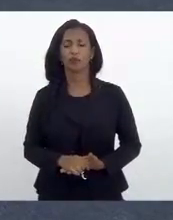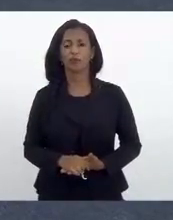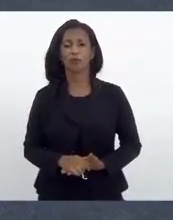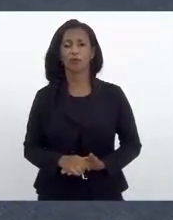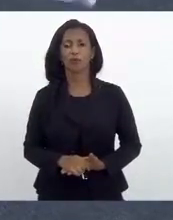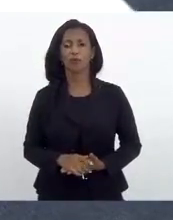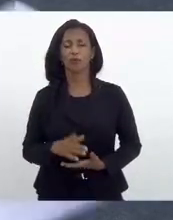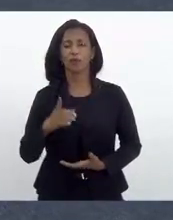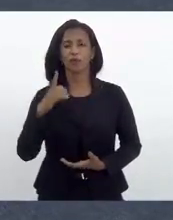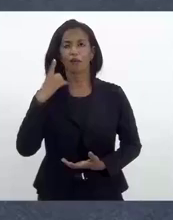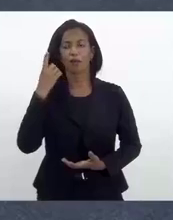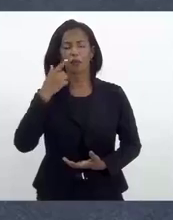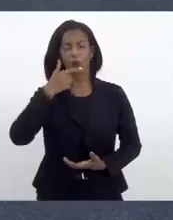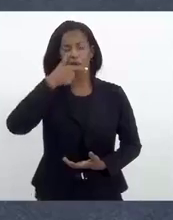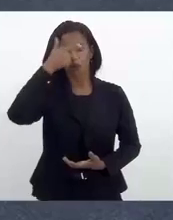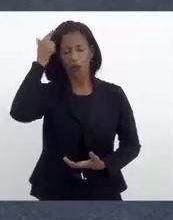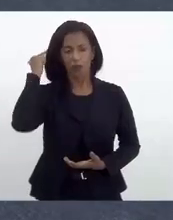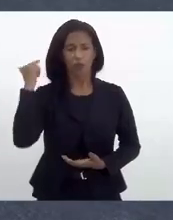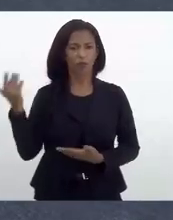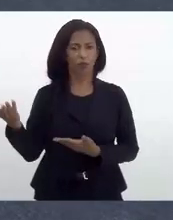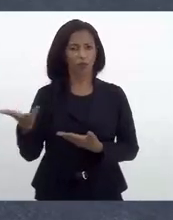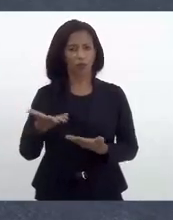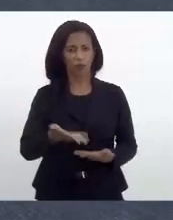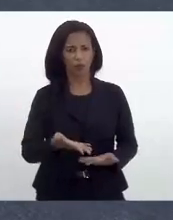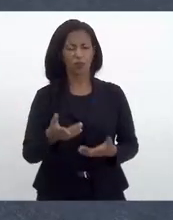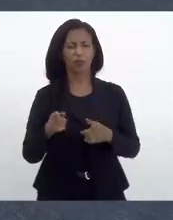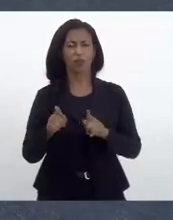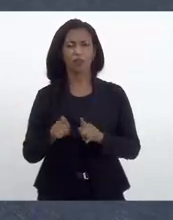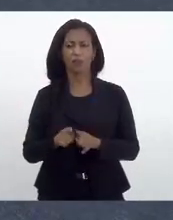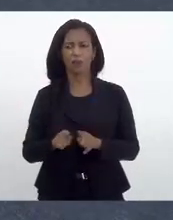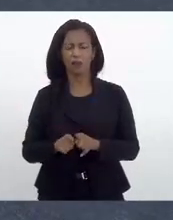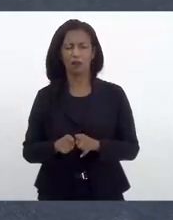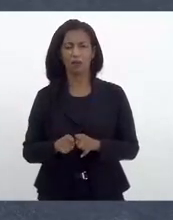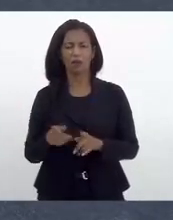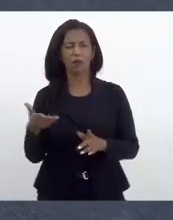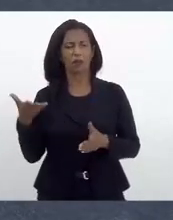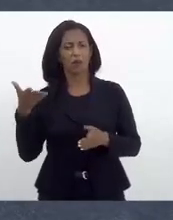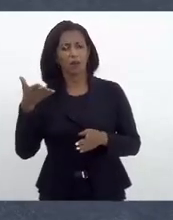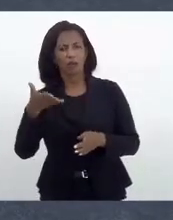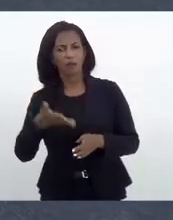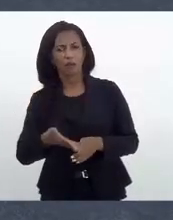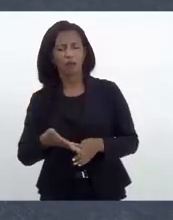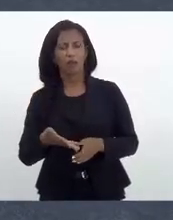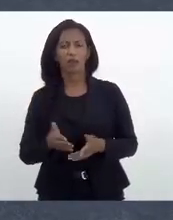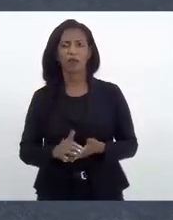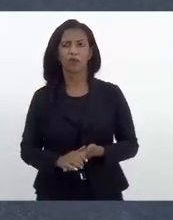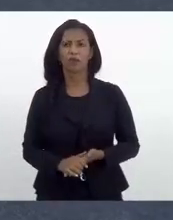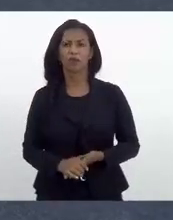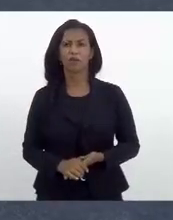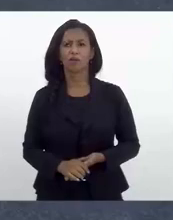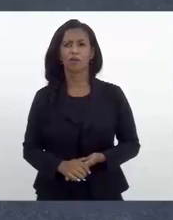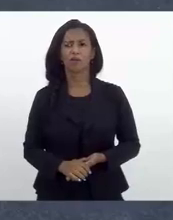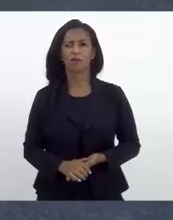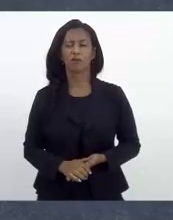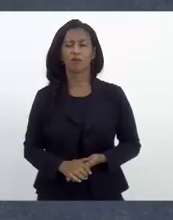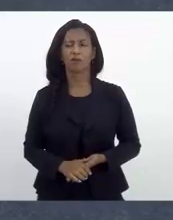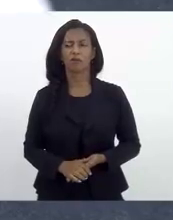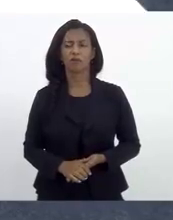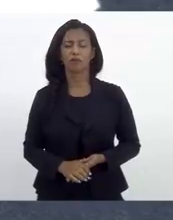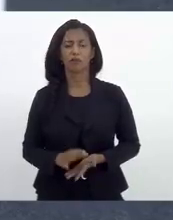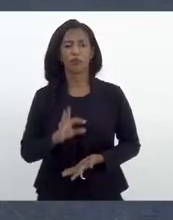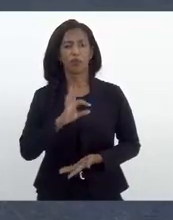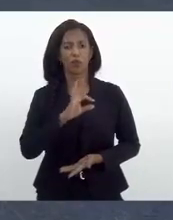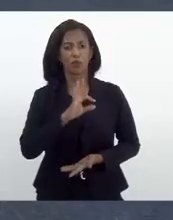deputado Luiz Paulo que trouxe nós também referendamos que era o seguinte os